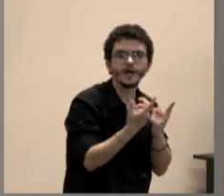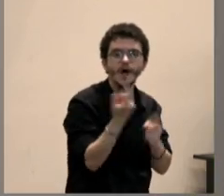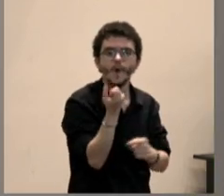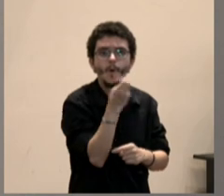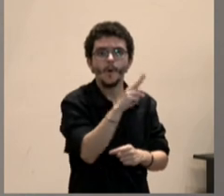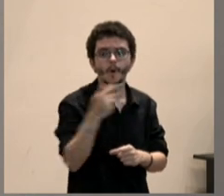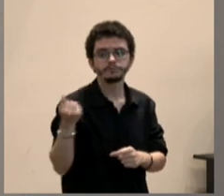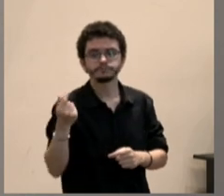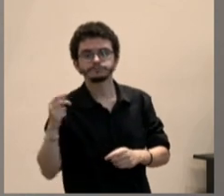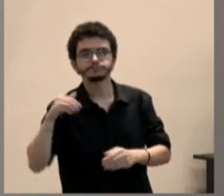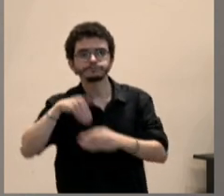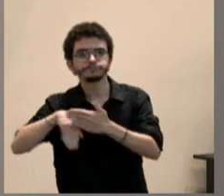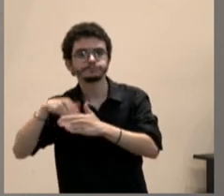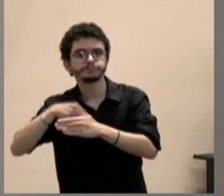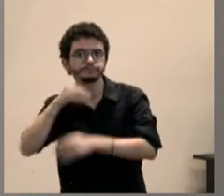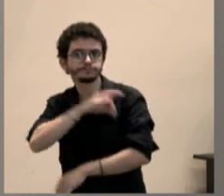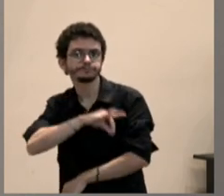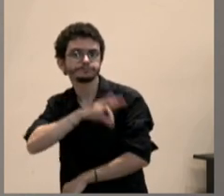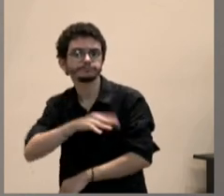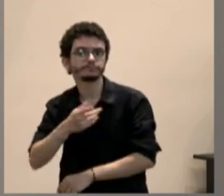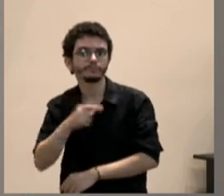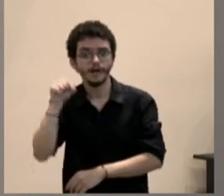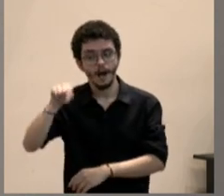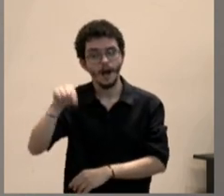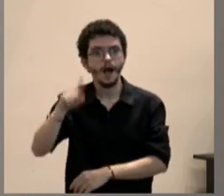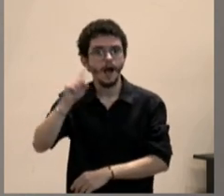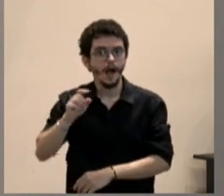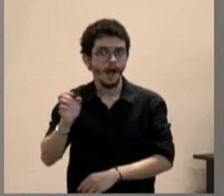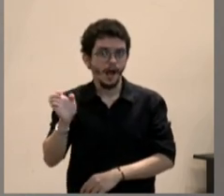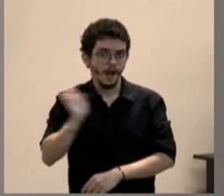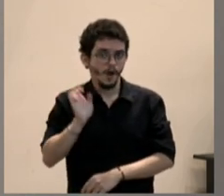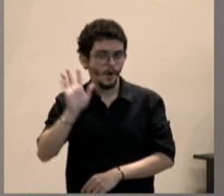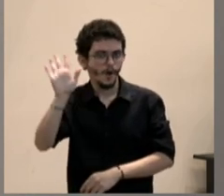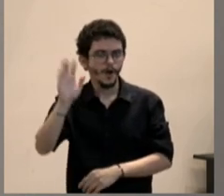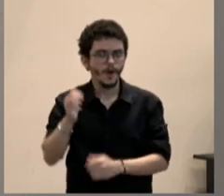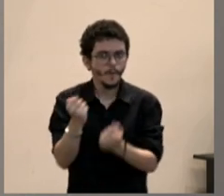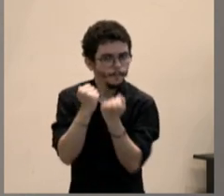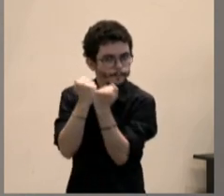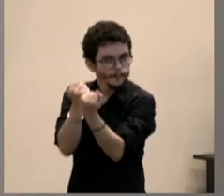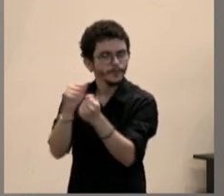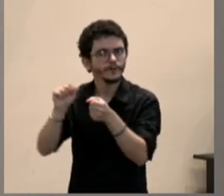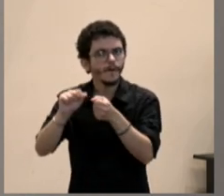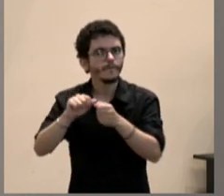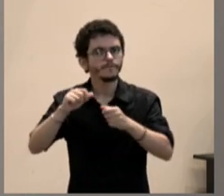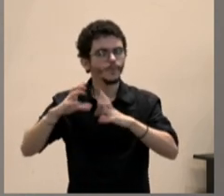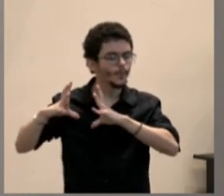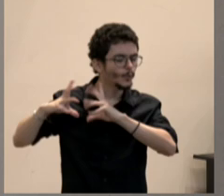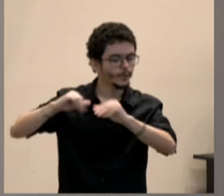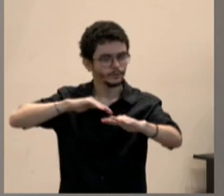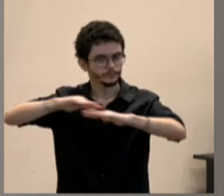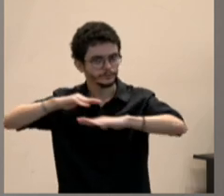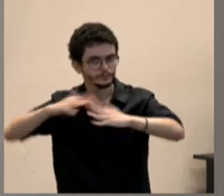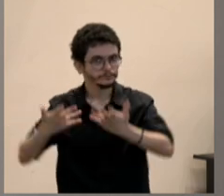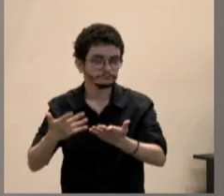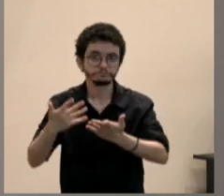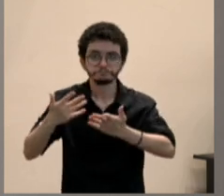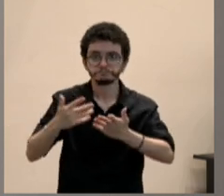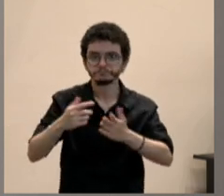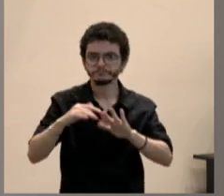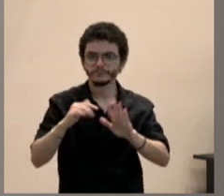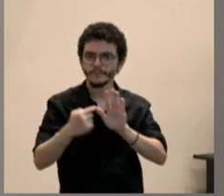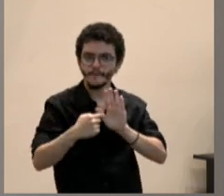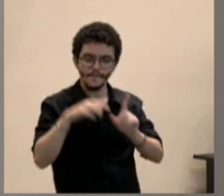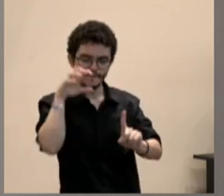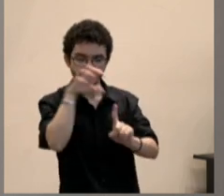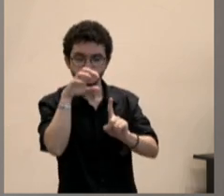capital são os ricos e poderosos que fazem toda essa movimentação aí tem sido feito na mídia, né, pressionando